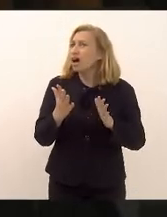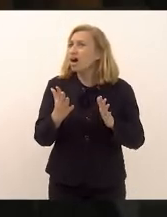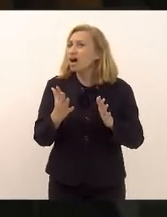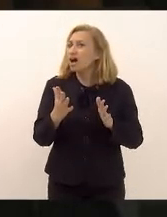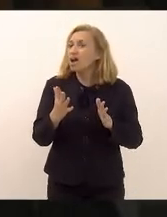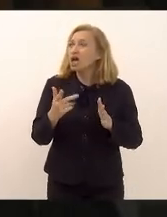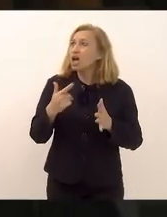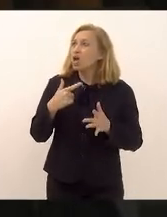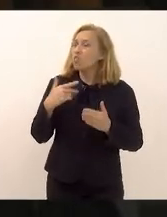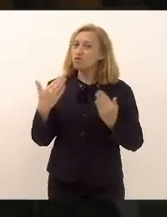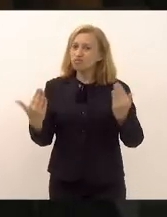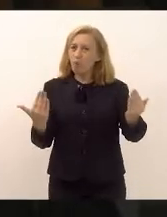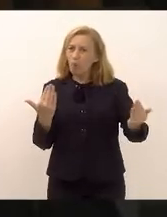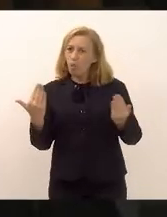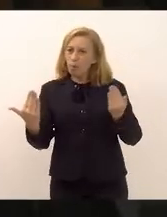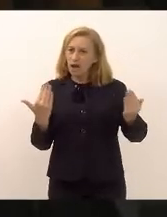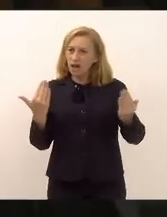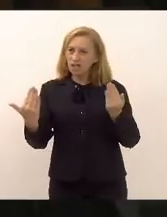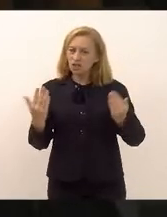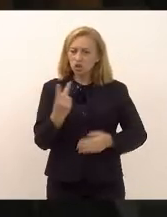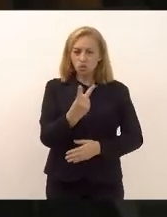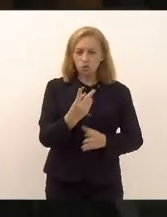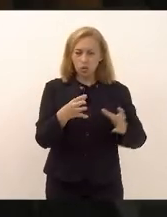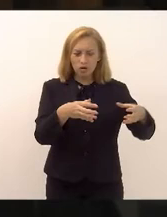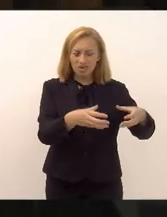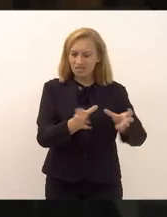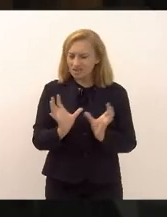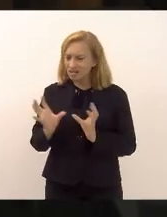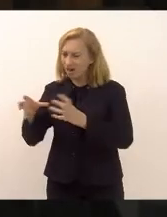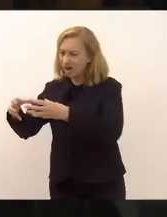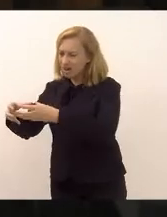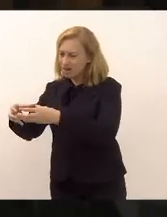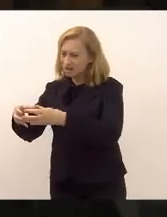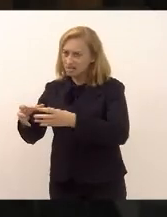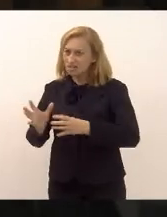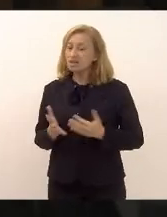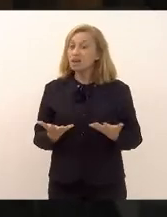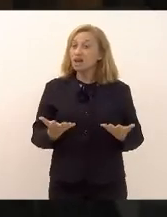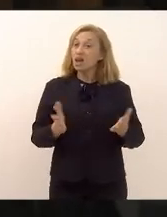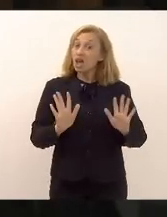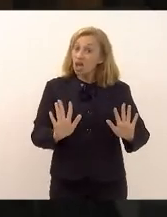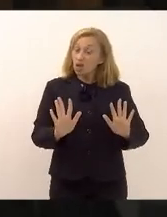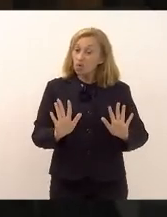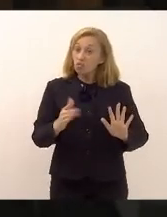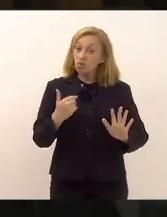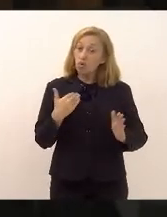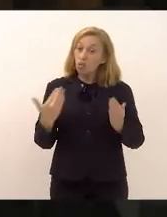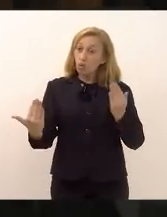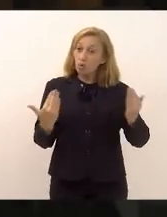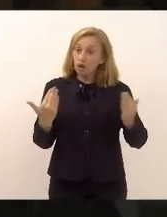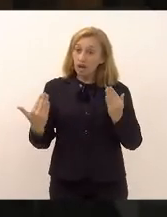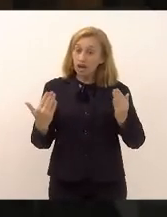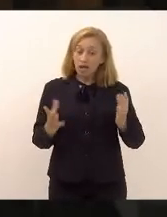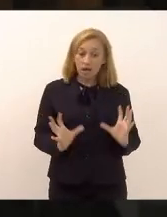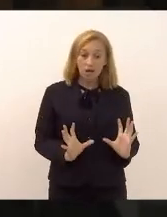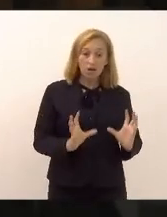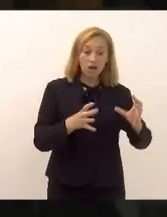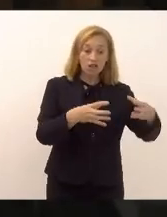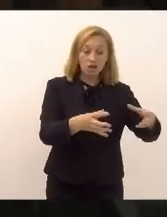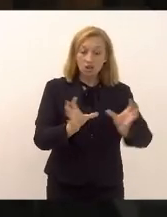Eu fiz aqui uma comparação entre duas unidades federativas, vou fazer a comparação entre dois